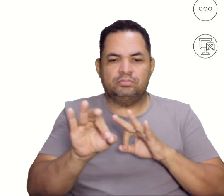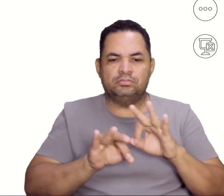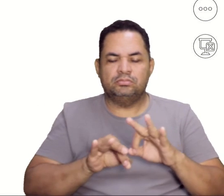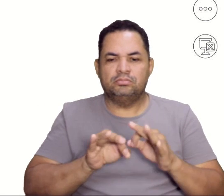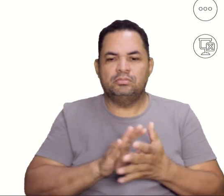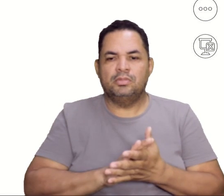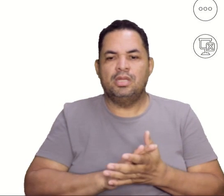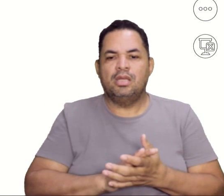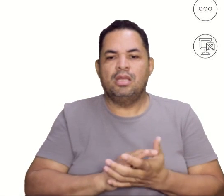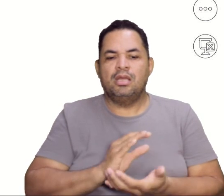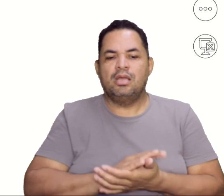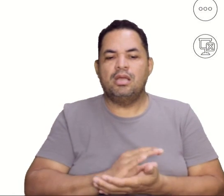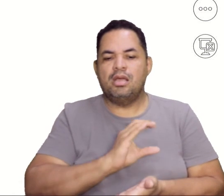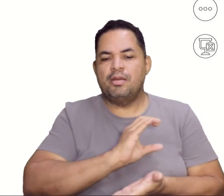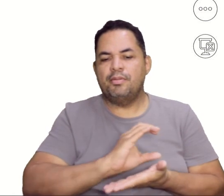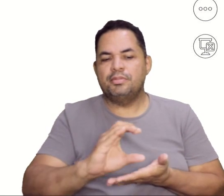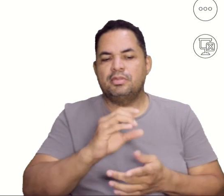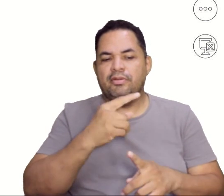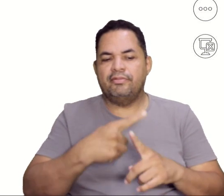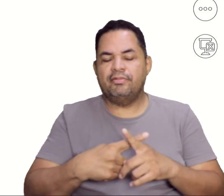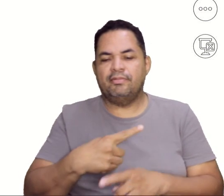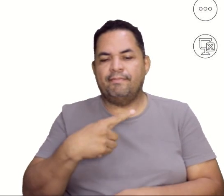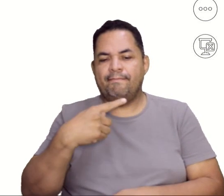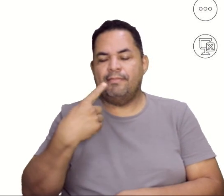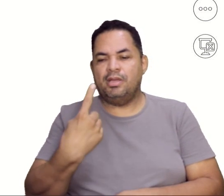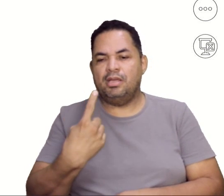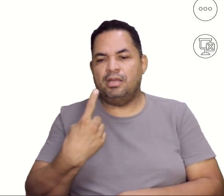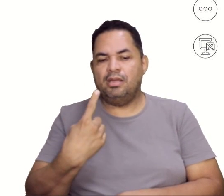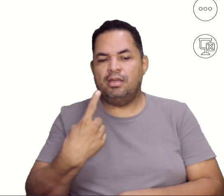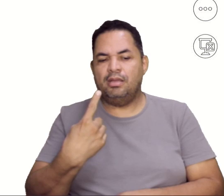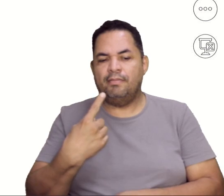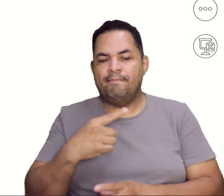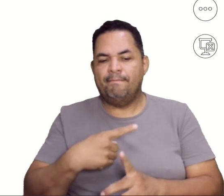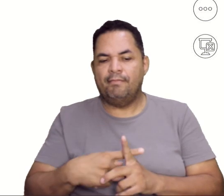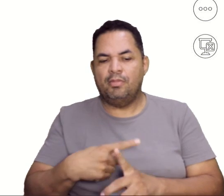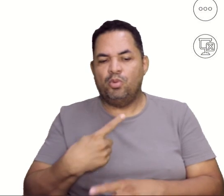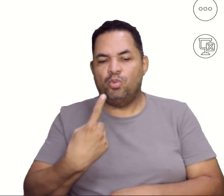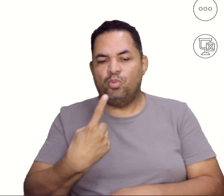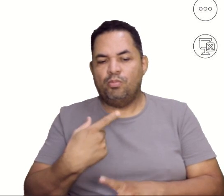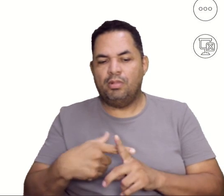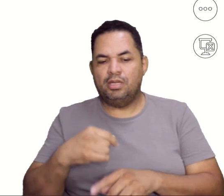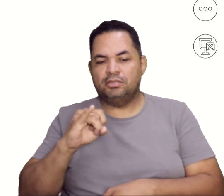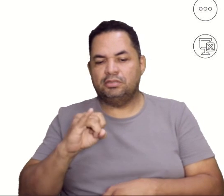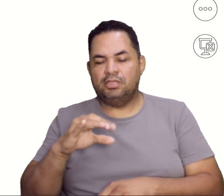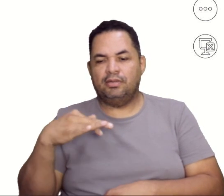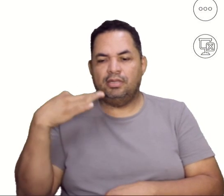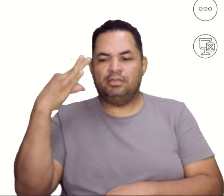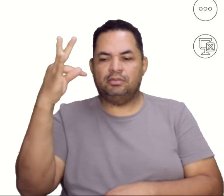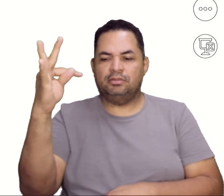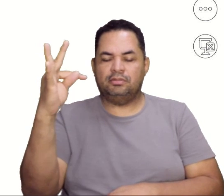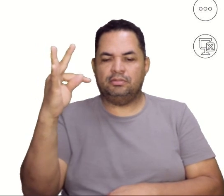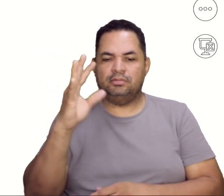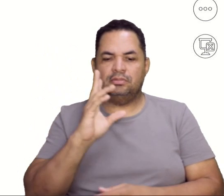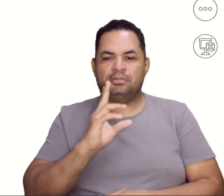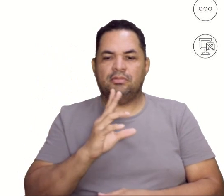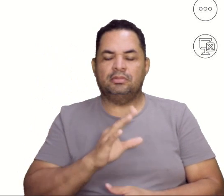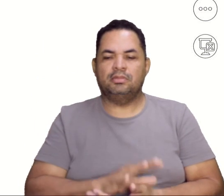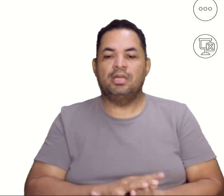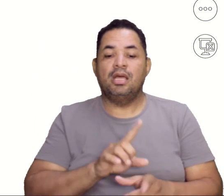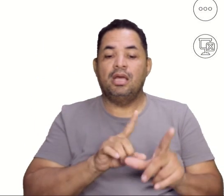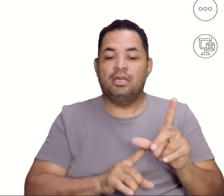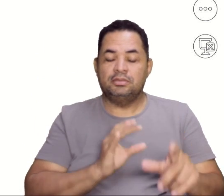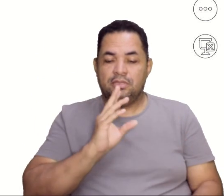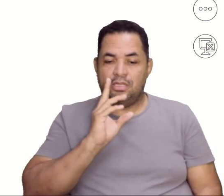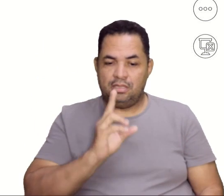1 mais I que é o nosso fator de aumento elevado ao tempo Então as variáveis são as mesmas n as mesmas e as